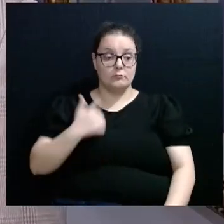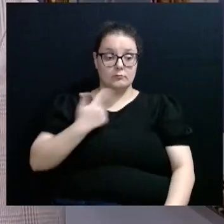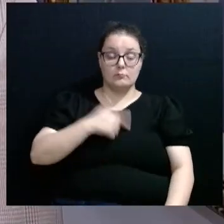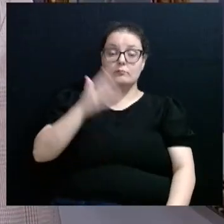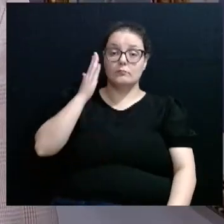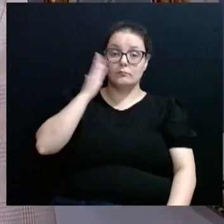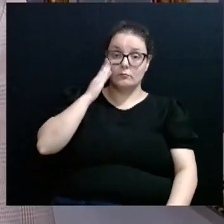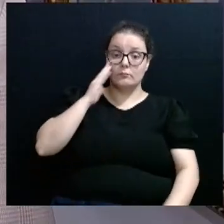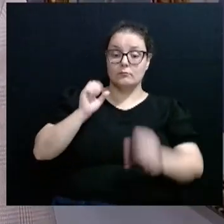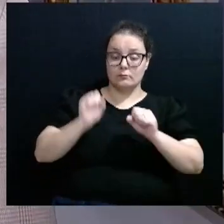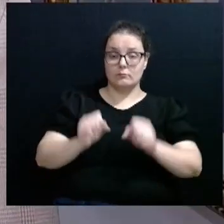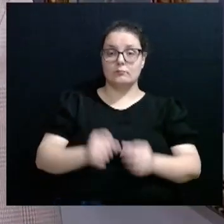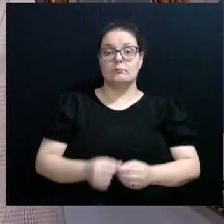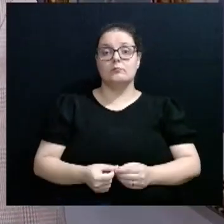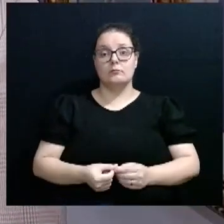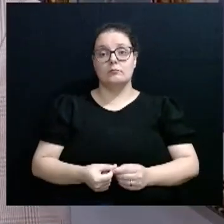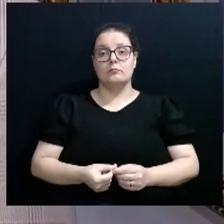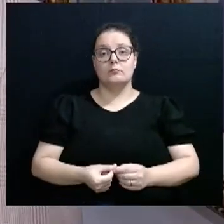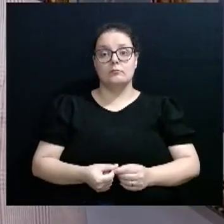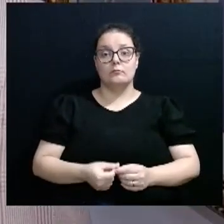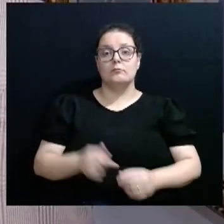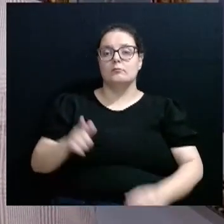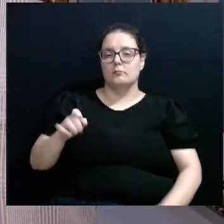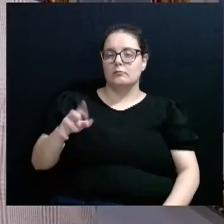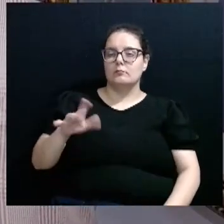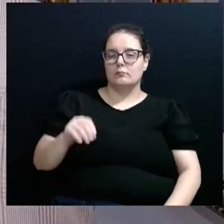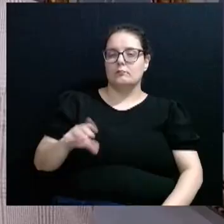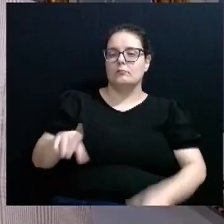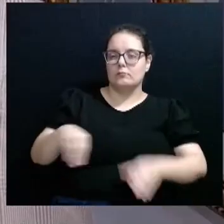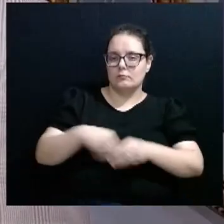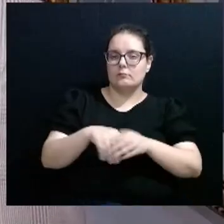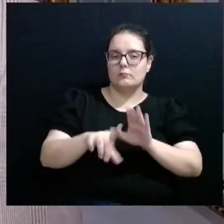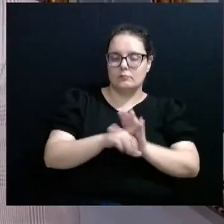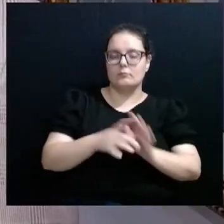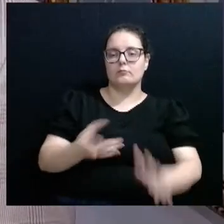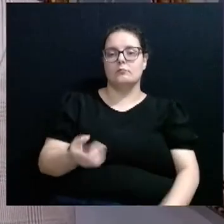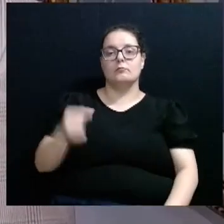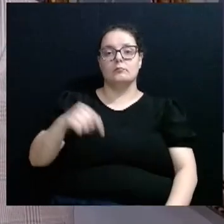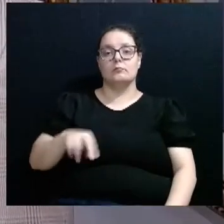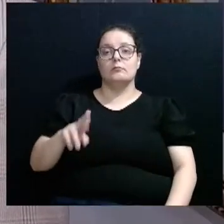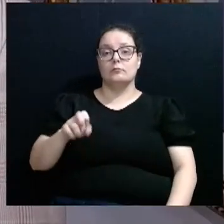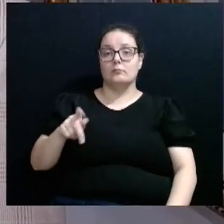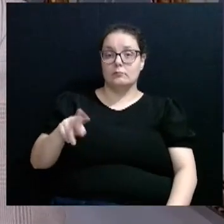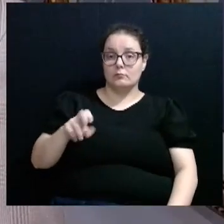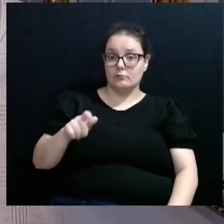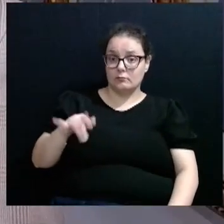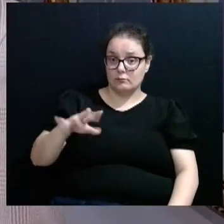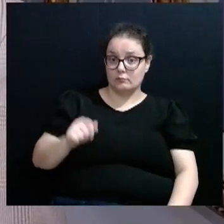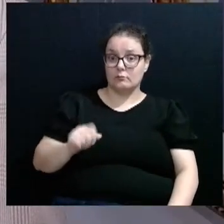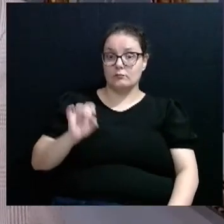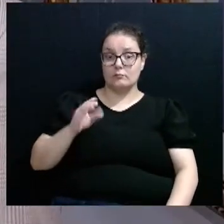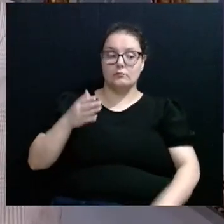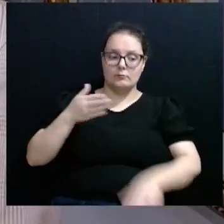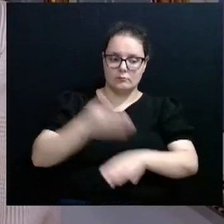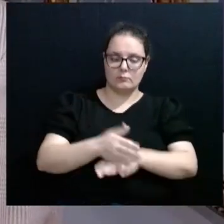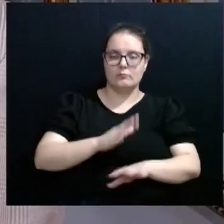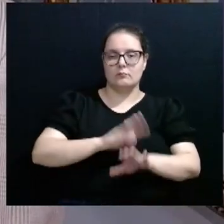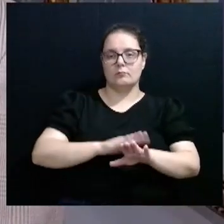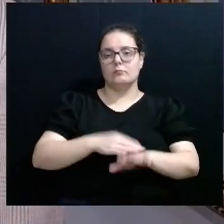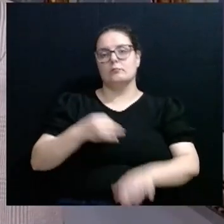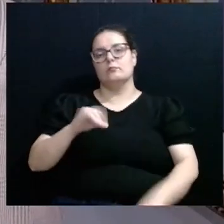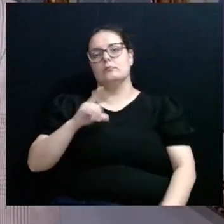ser colocado um gatilho numa lei que esse programa só entra em atividade caso exista recursos